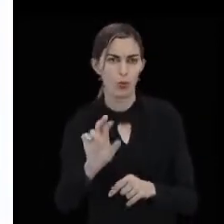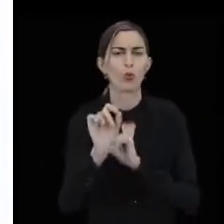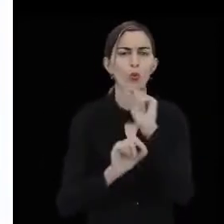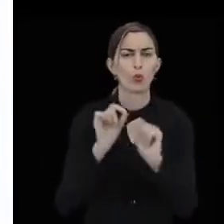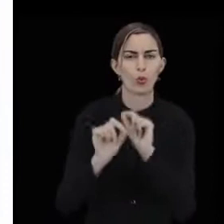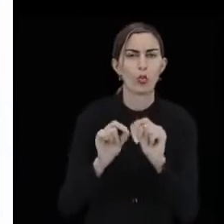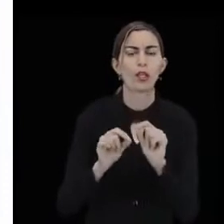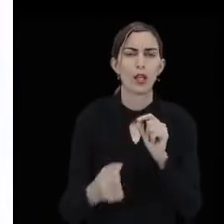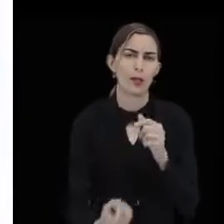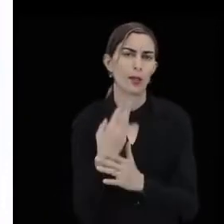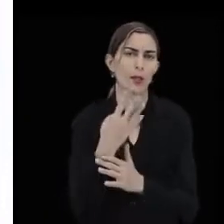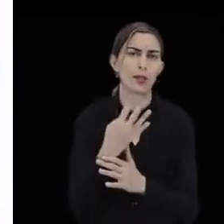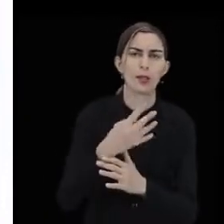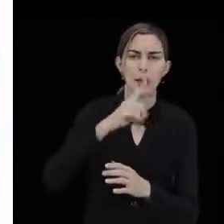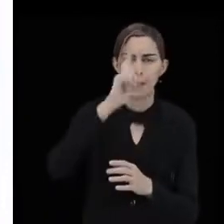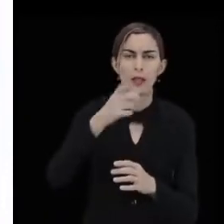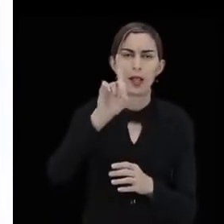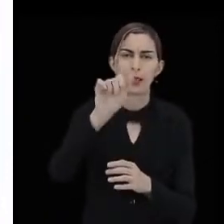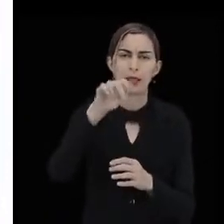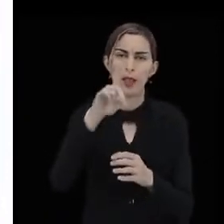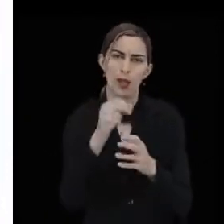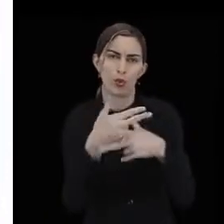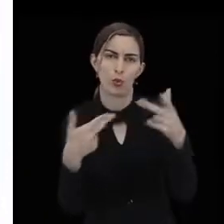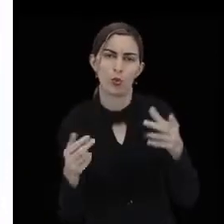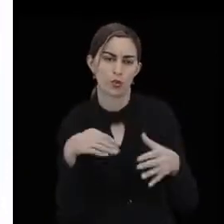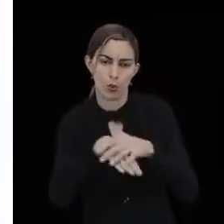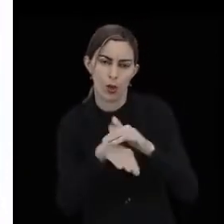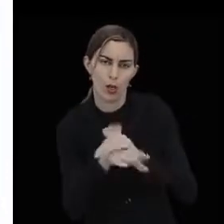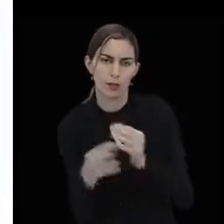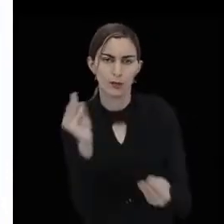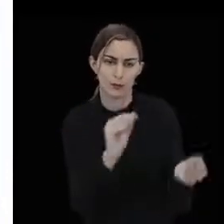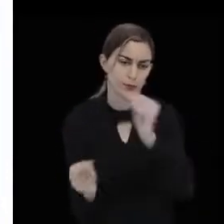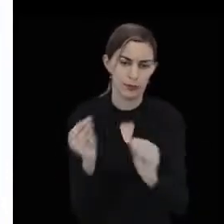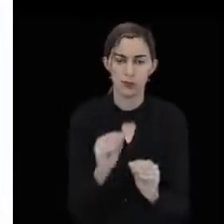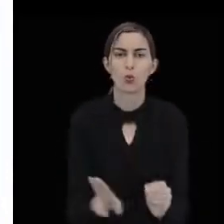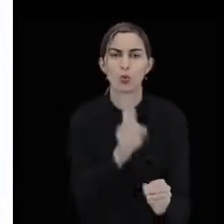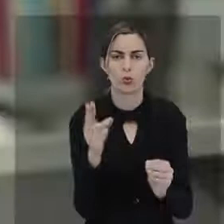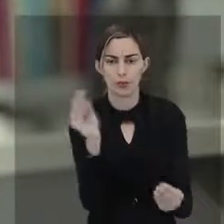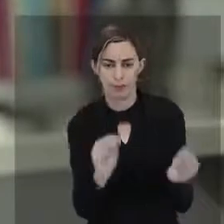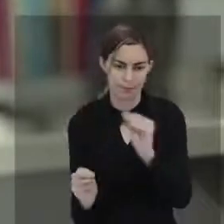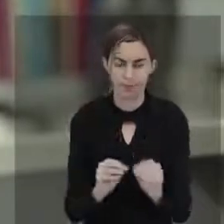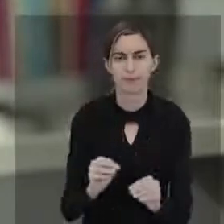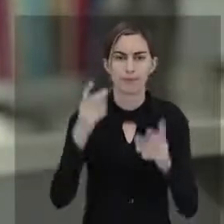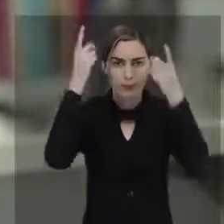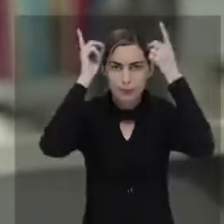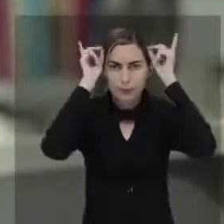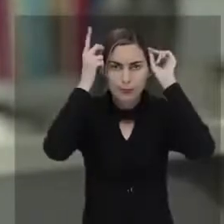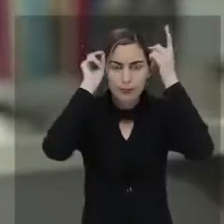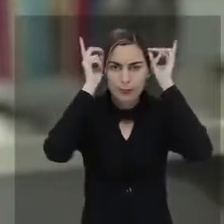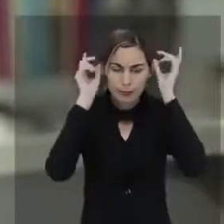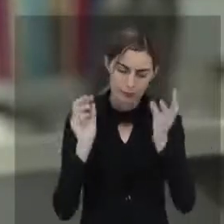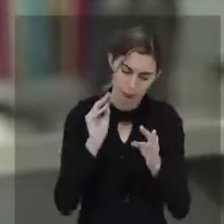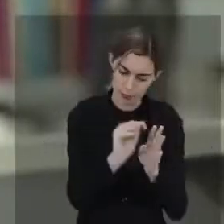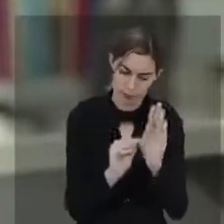criação de tabela, comando de inserção de dados. Então tem essas três opções aí. Tem você usando a API nativa do Android, você pode